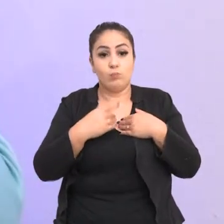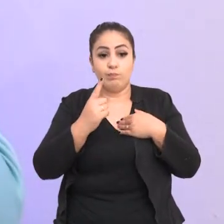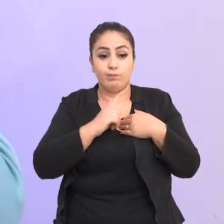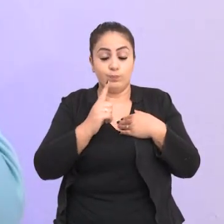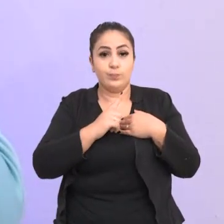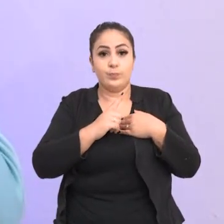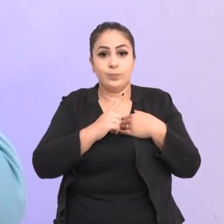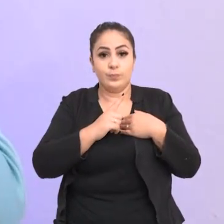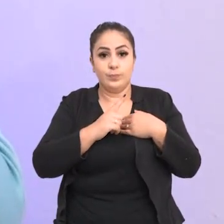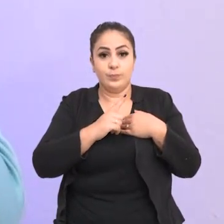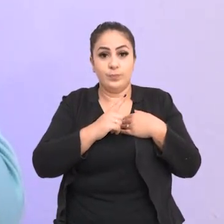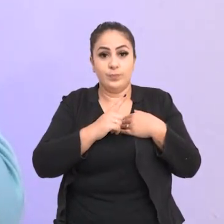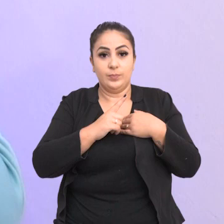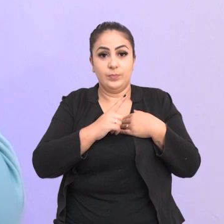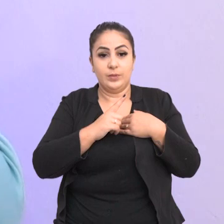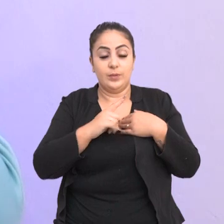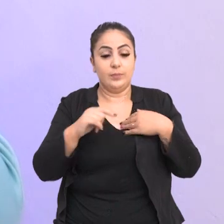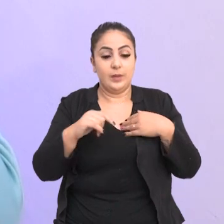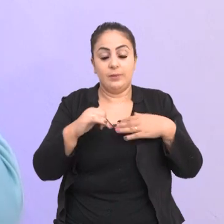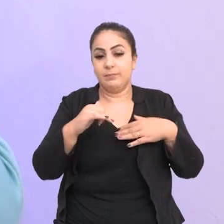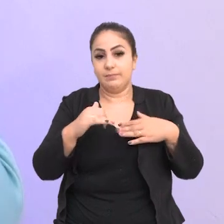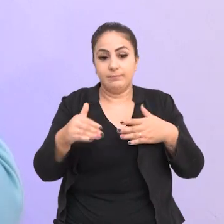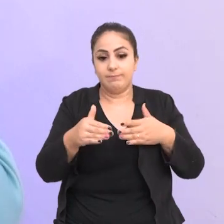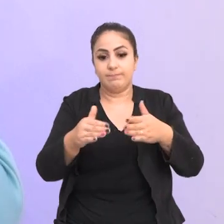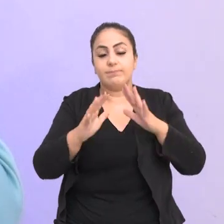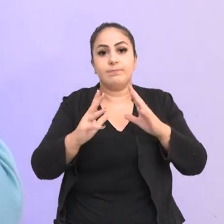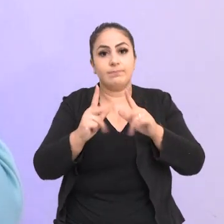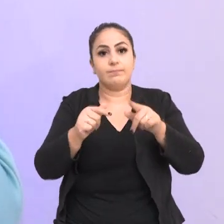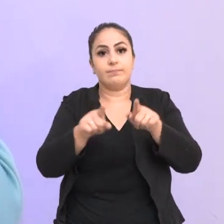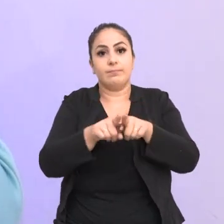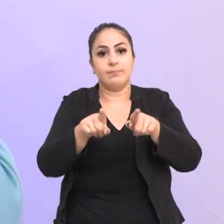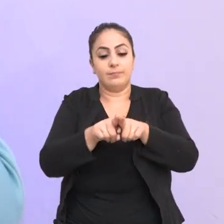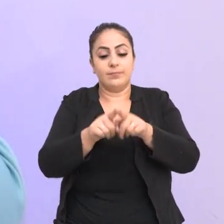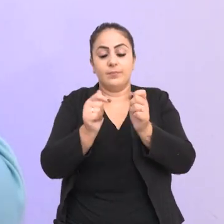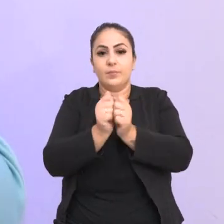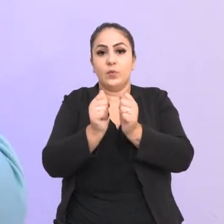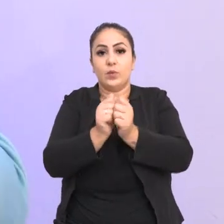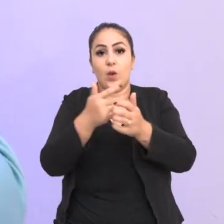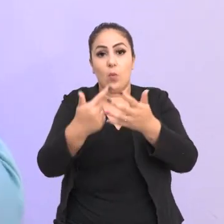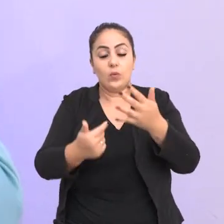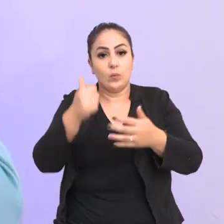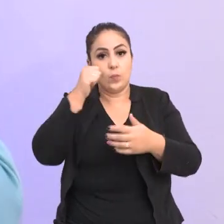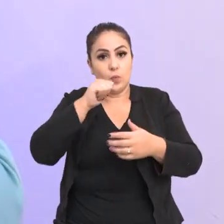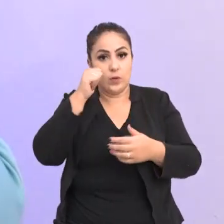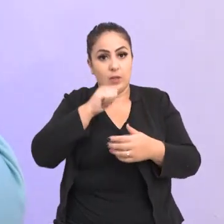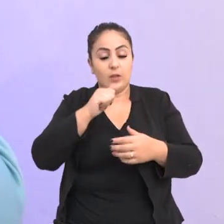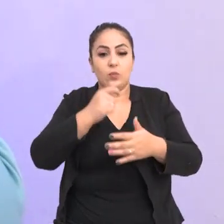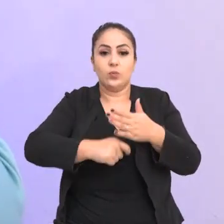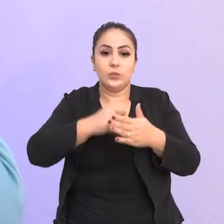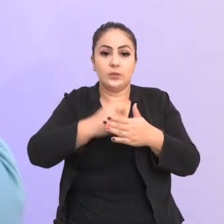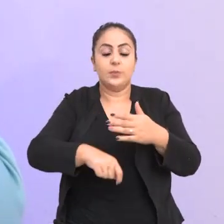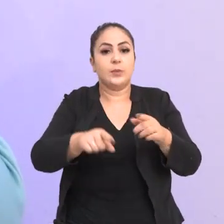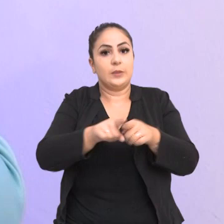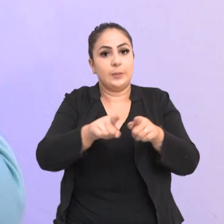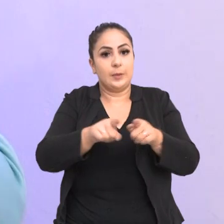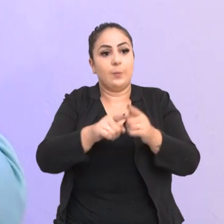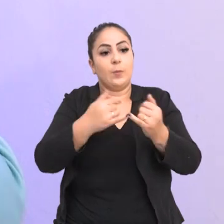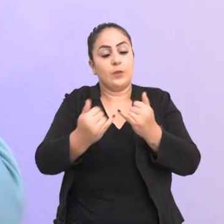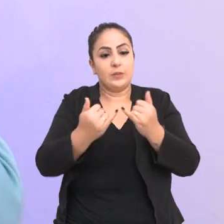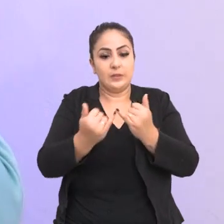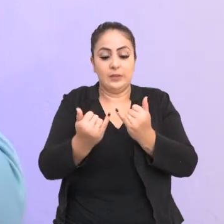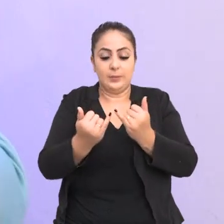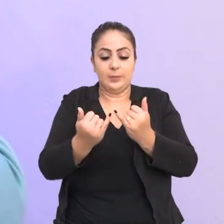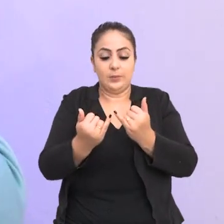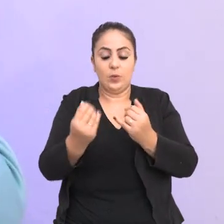que tive uma caminhada também e junto com as demais mulheres, lutamos tanto, por